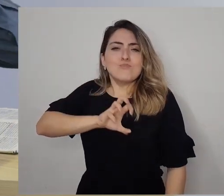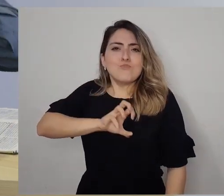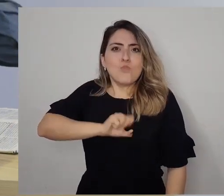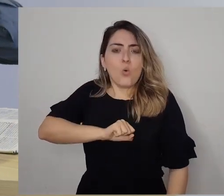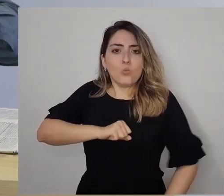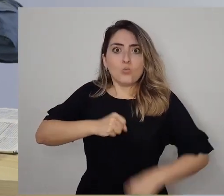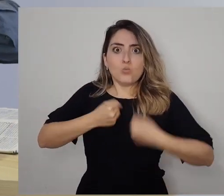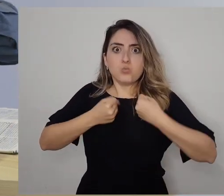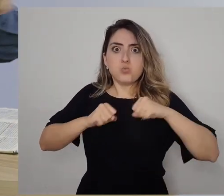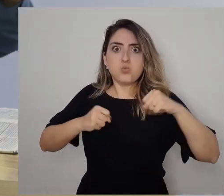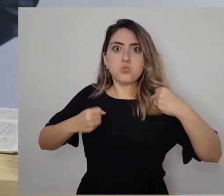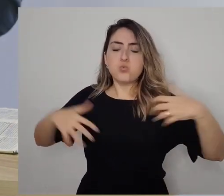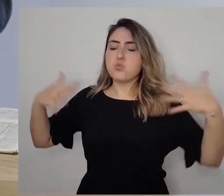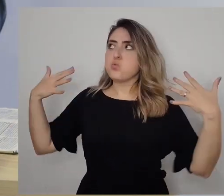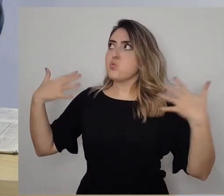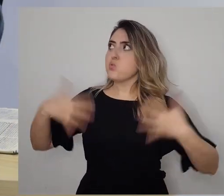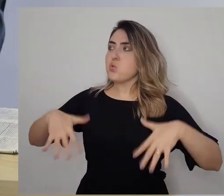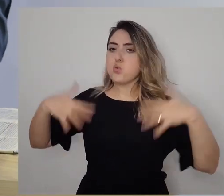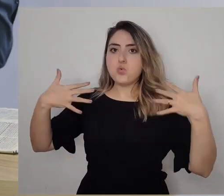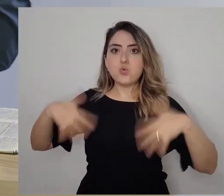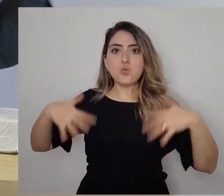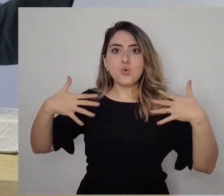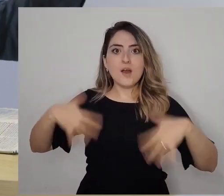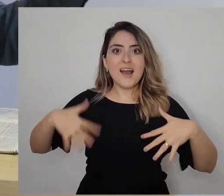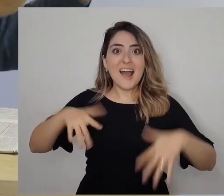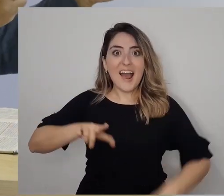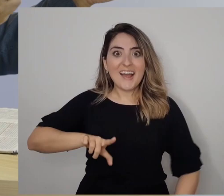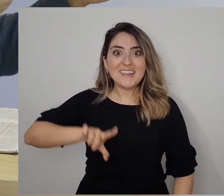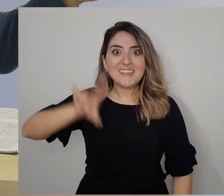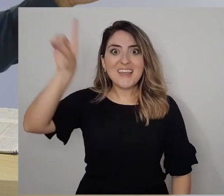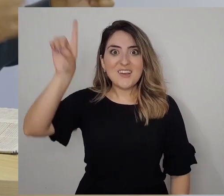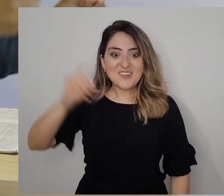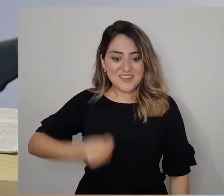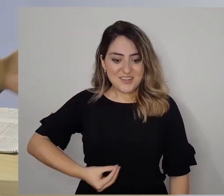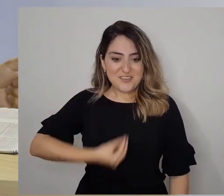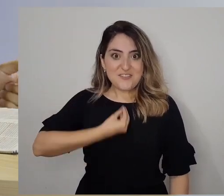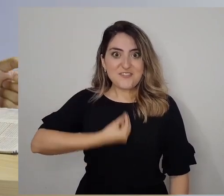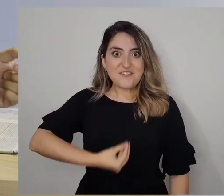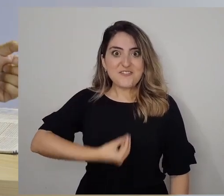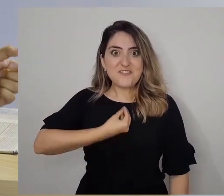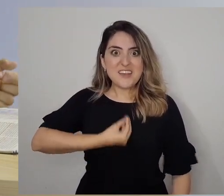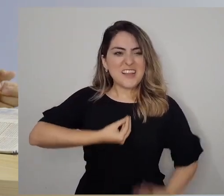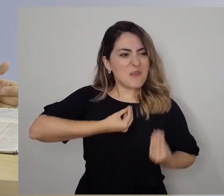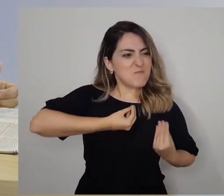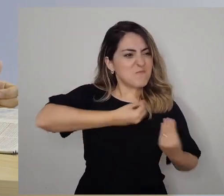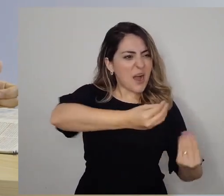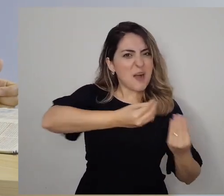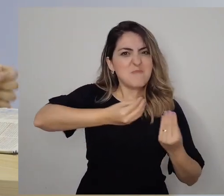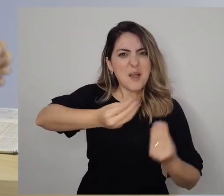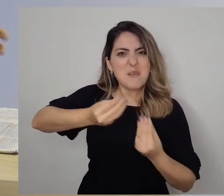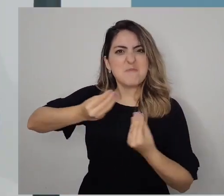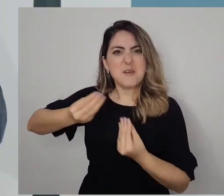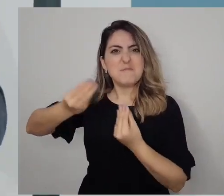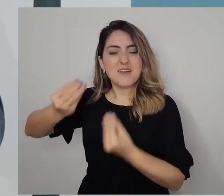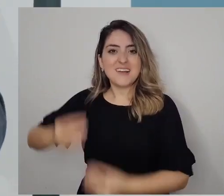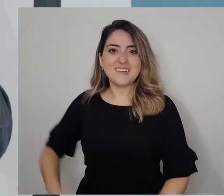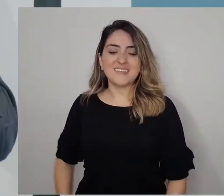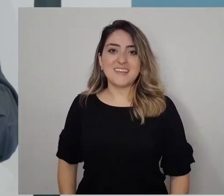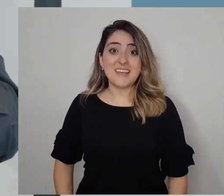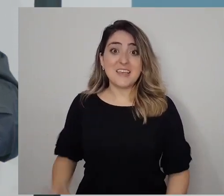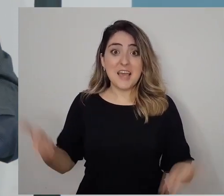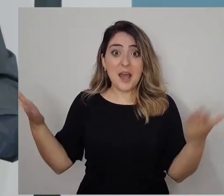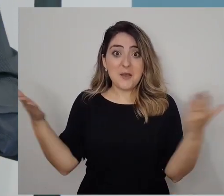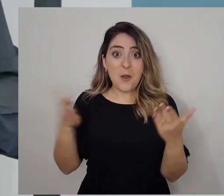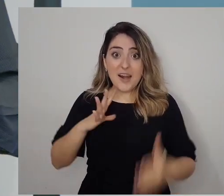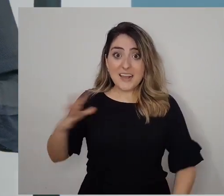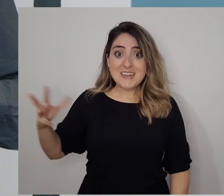em delitos e pecados, Deus nos deu vida juntamente com Cristo, pela graça sois salvos. Aqui é